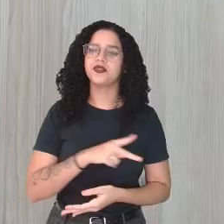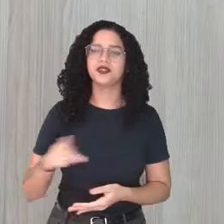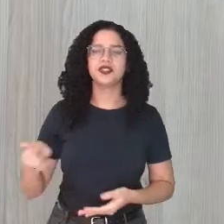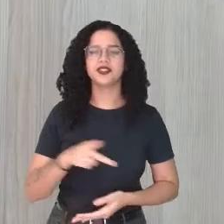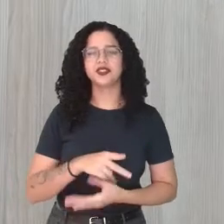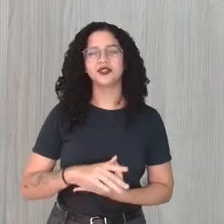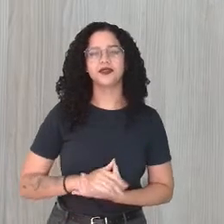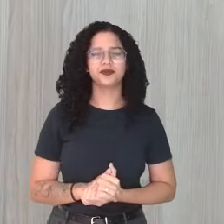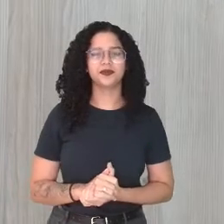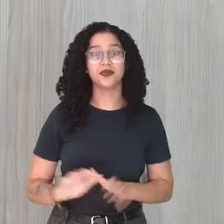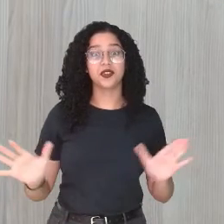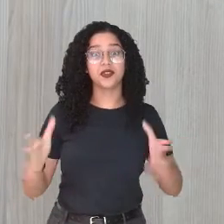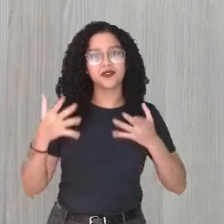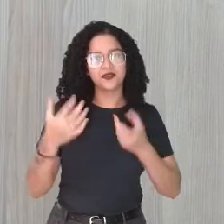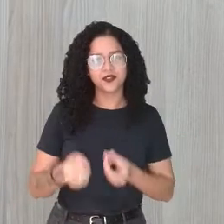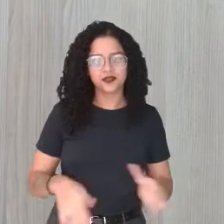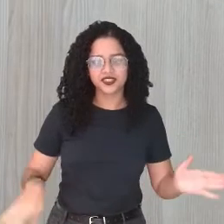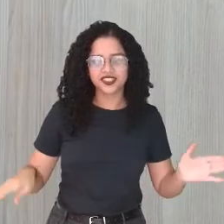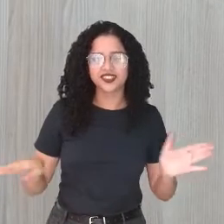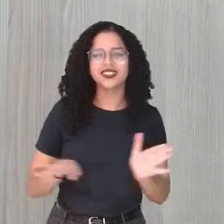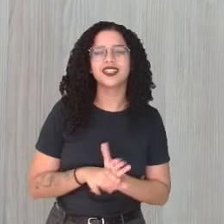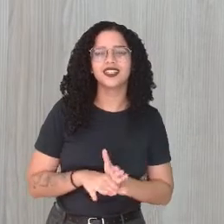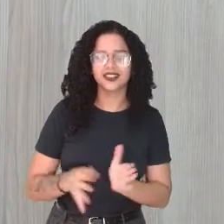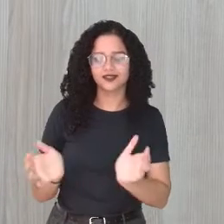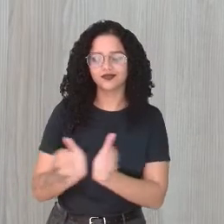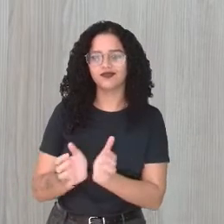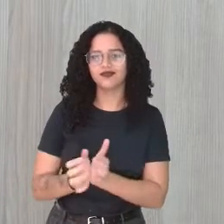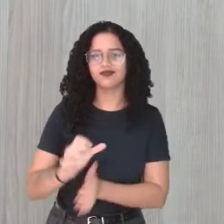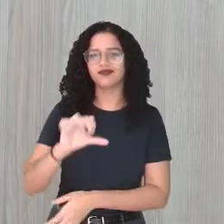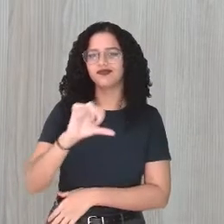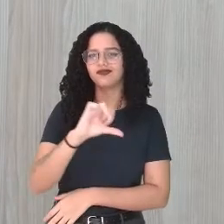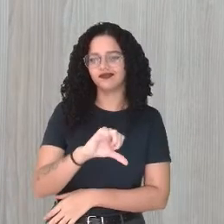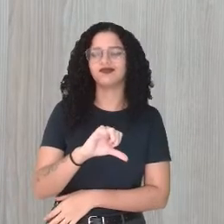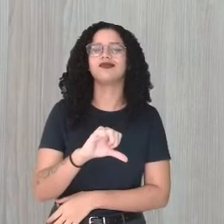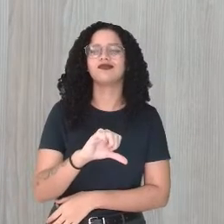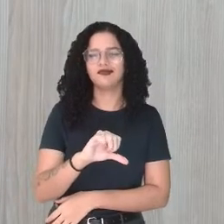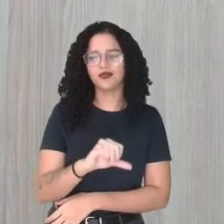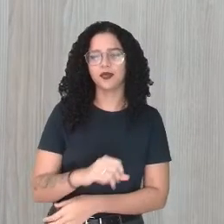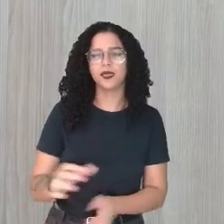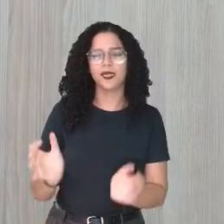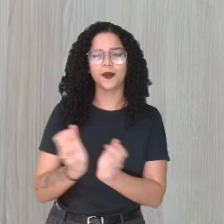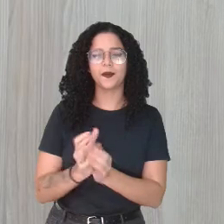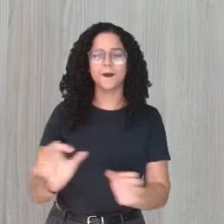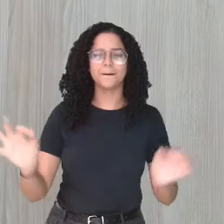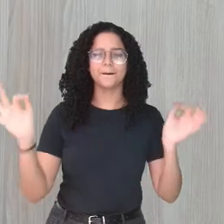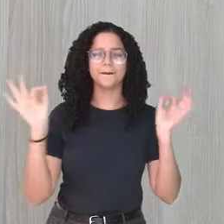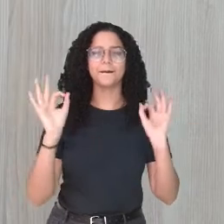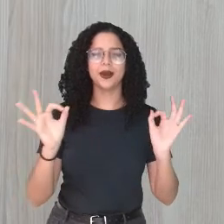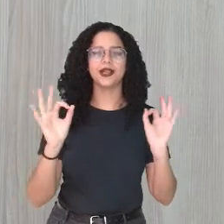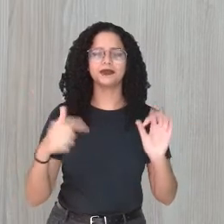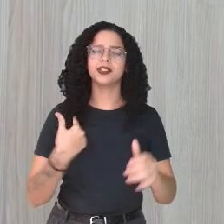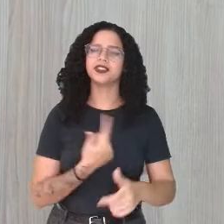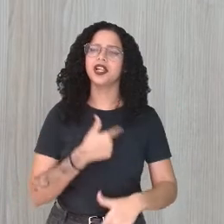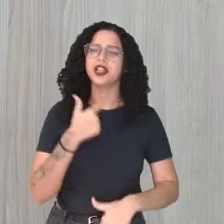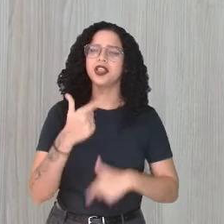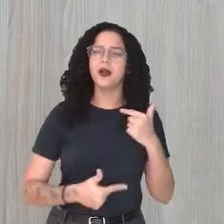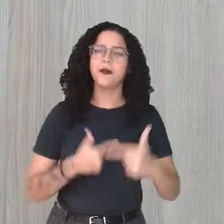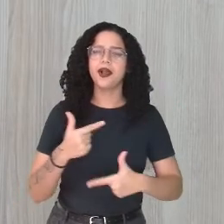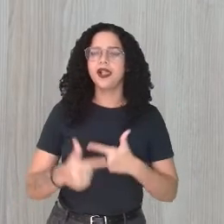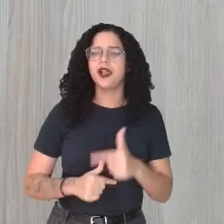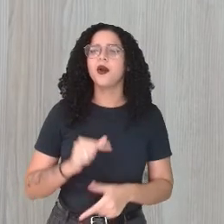professora. Opa, vamos chegando aqui com a turma do nono ano, uma turma massa, né, para a gente trabalhar um